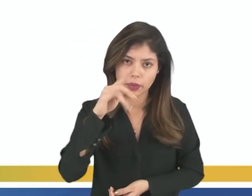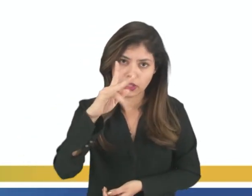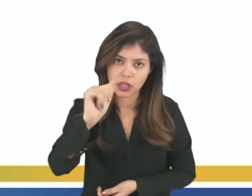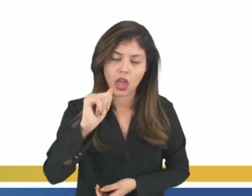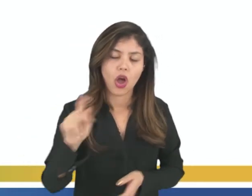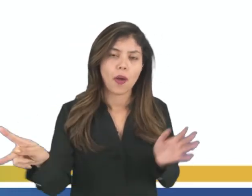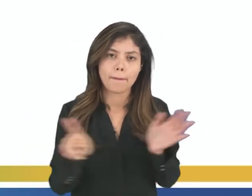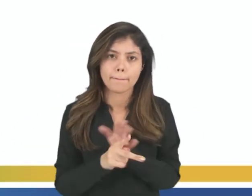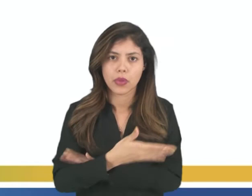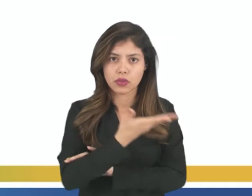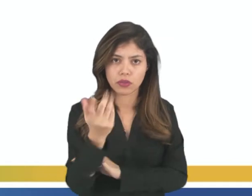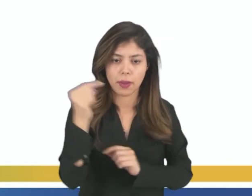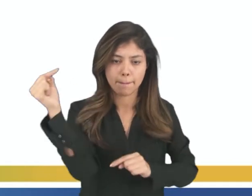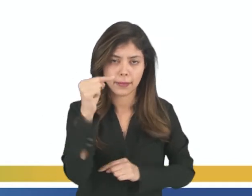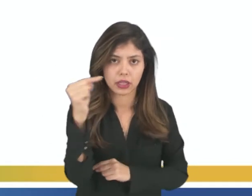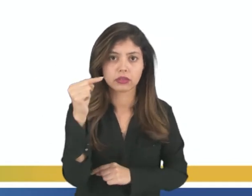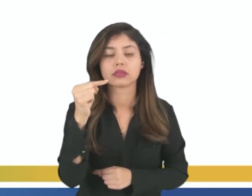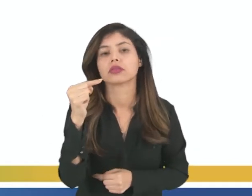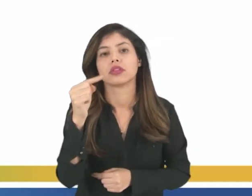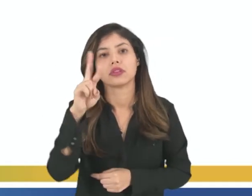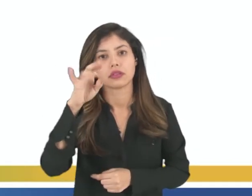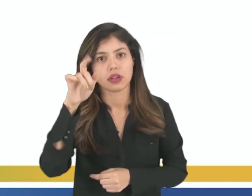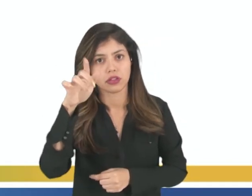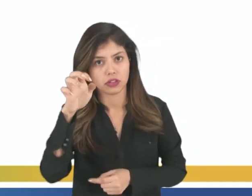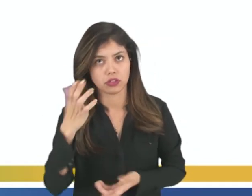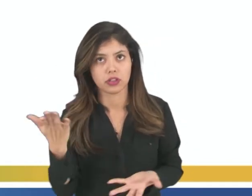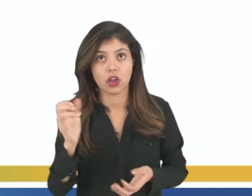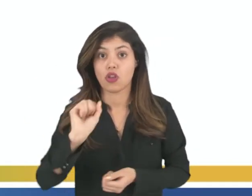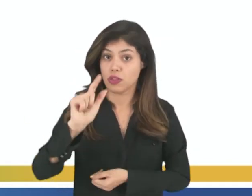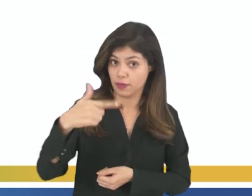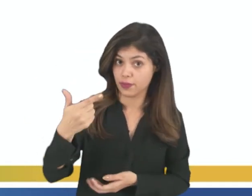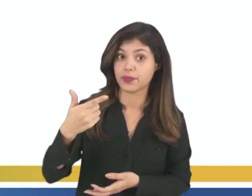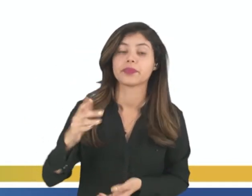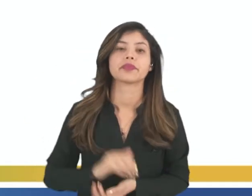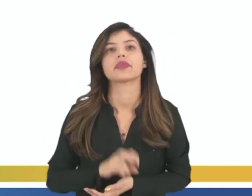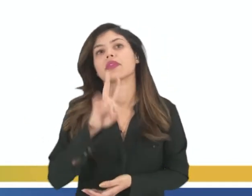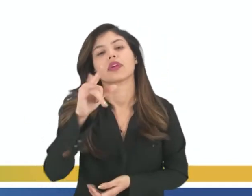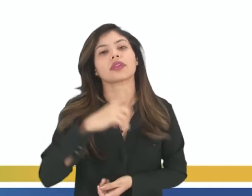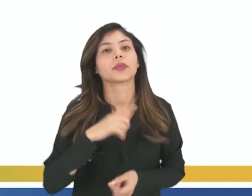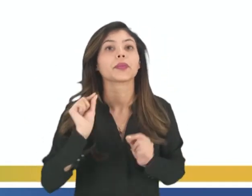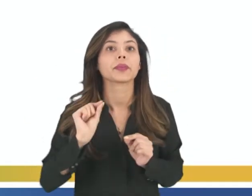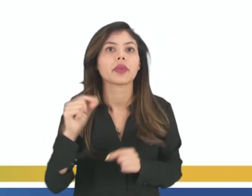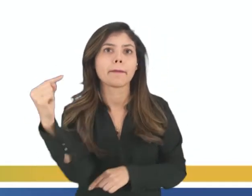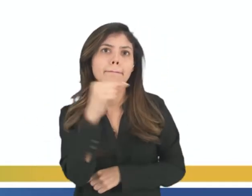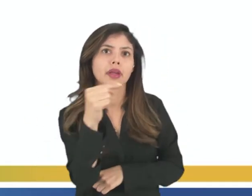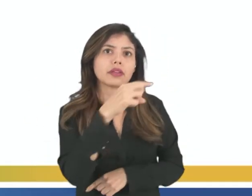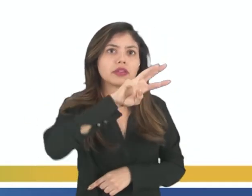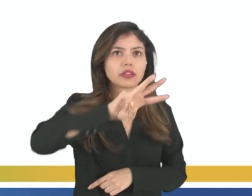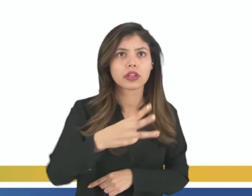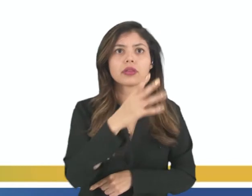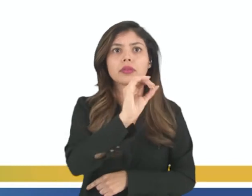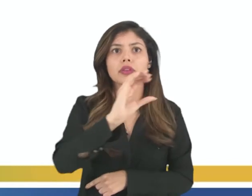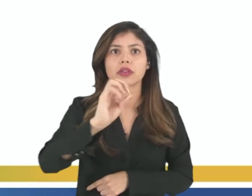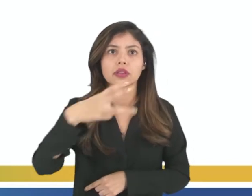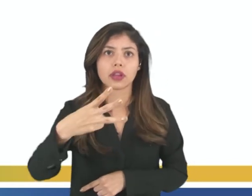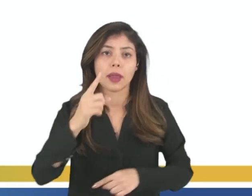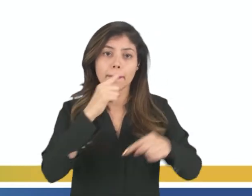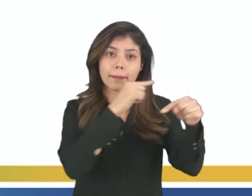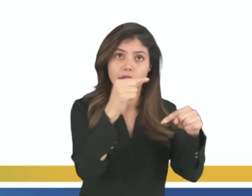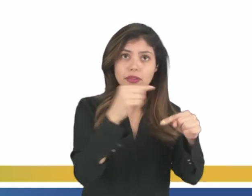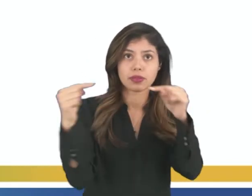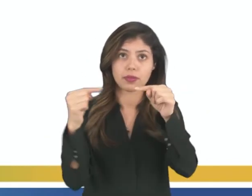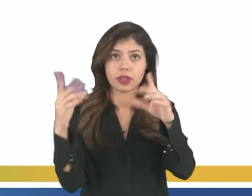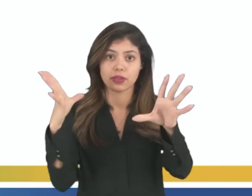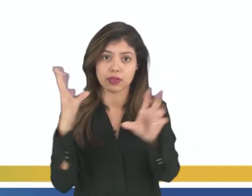entalpia do produto menos a entalpia do reagente. Logo, teremos menos 3.003, menos com menos,